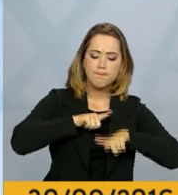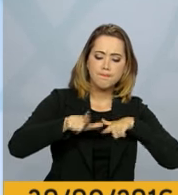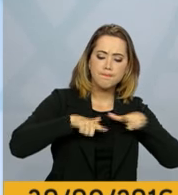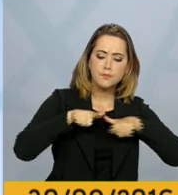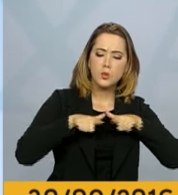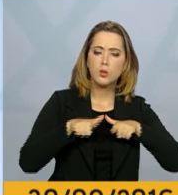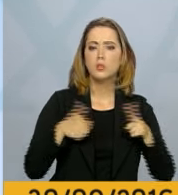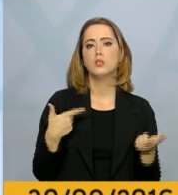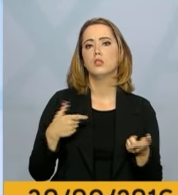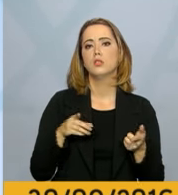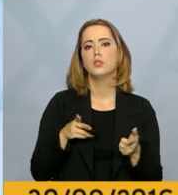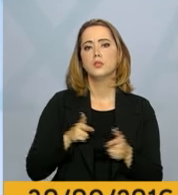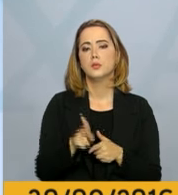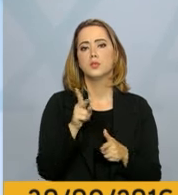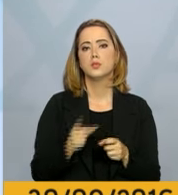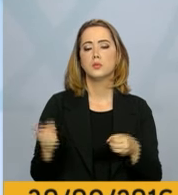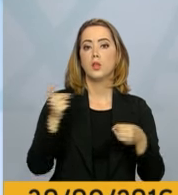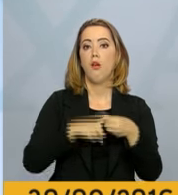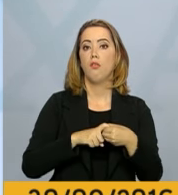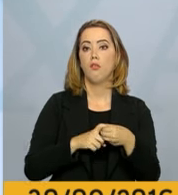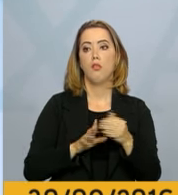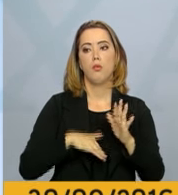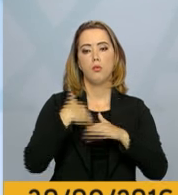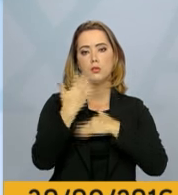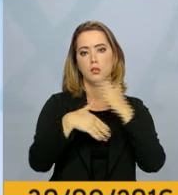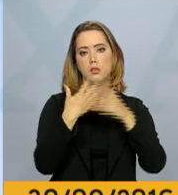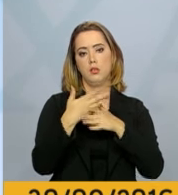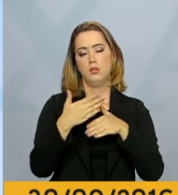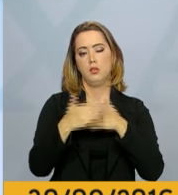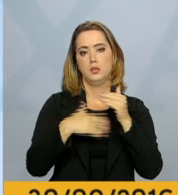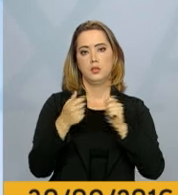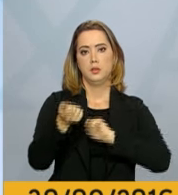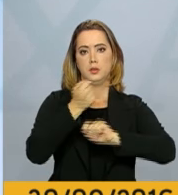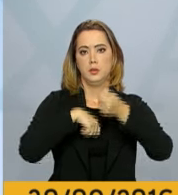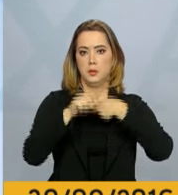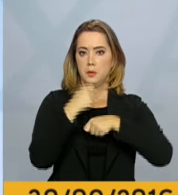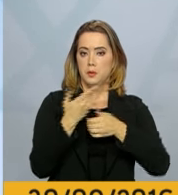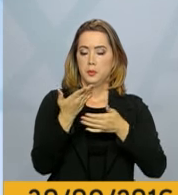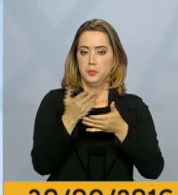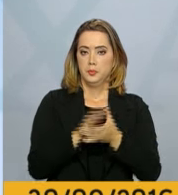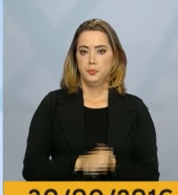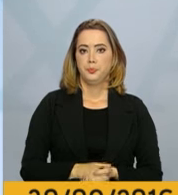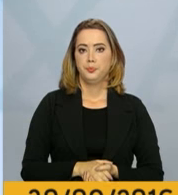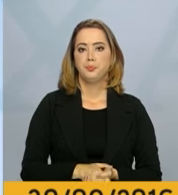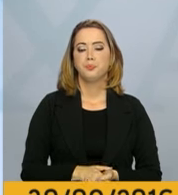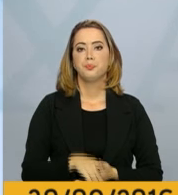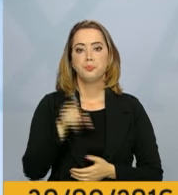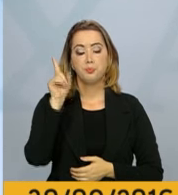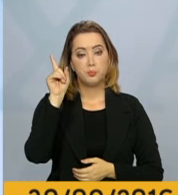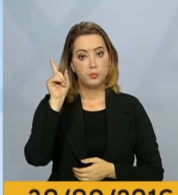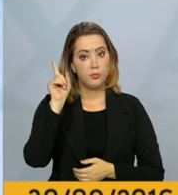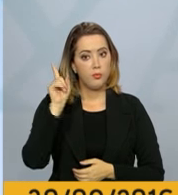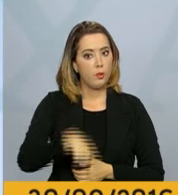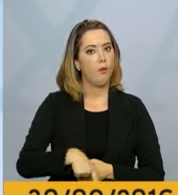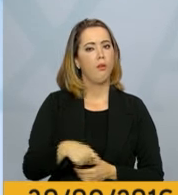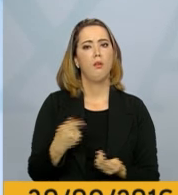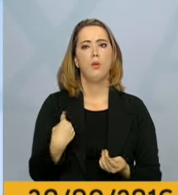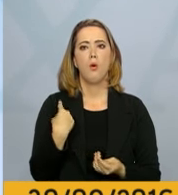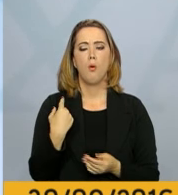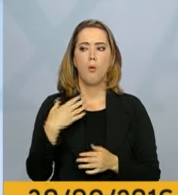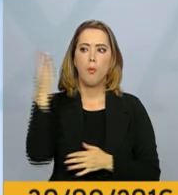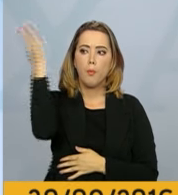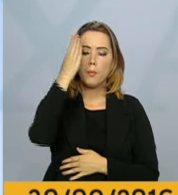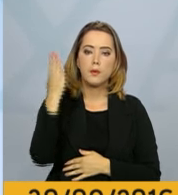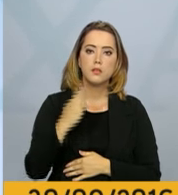favor da retomada do crescimento. É evidente que o Brasil atravessava,